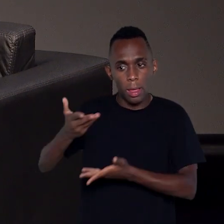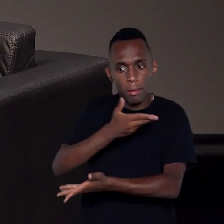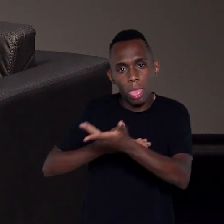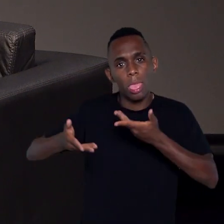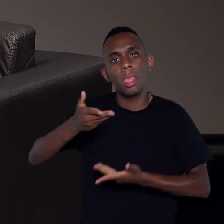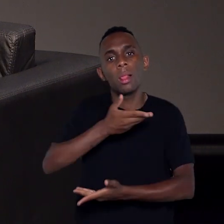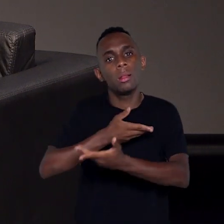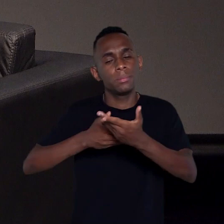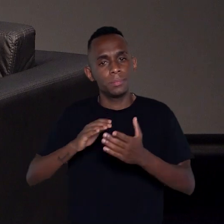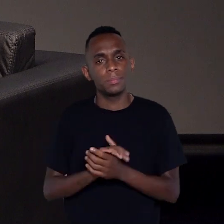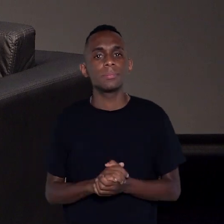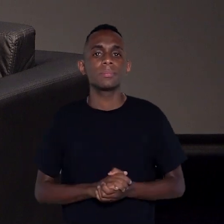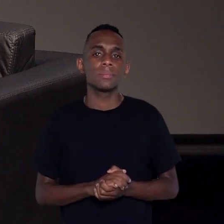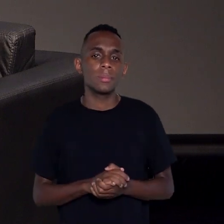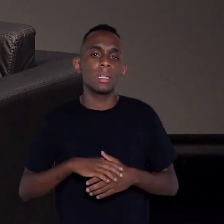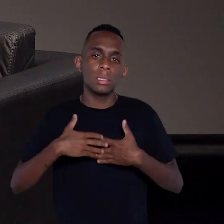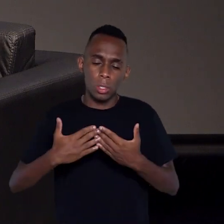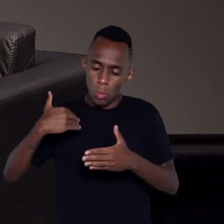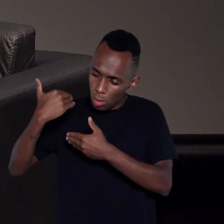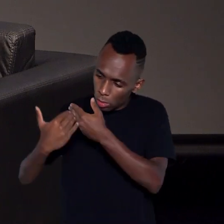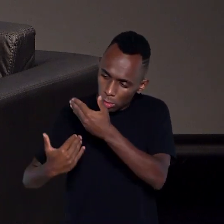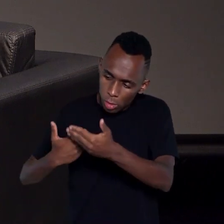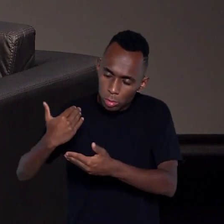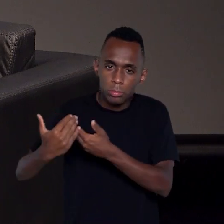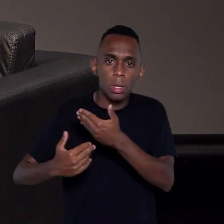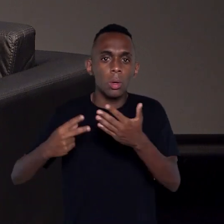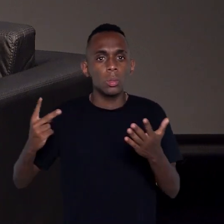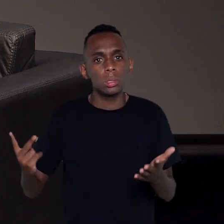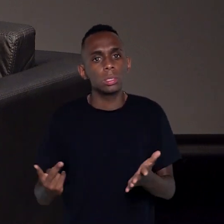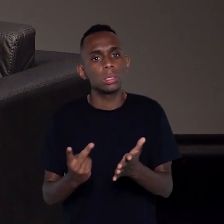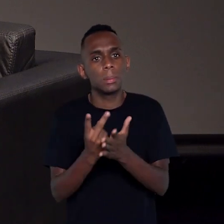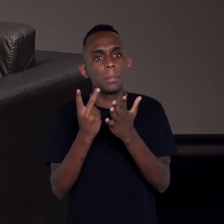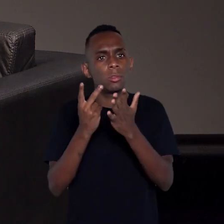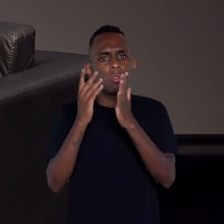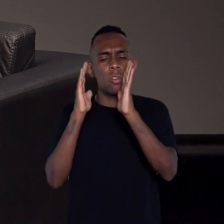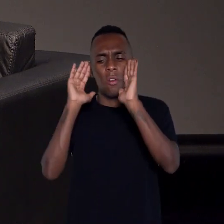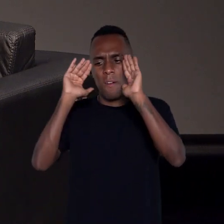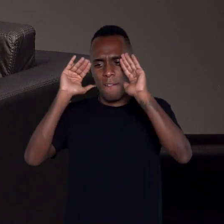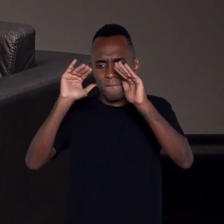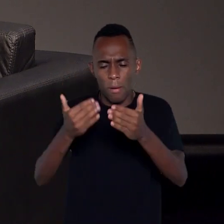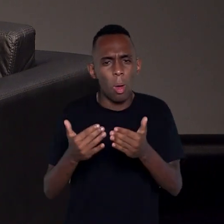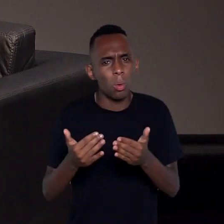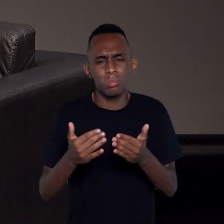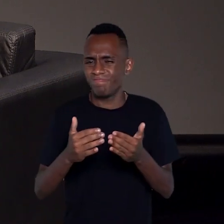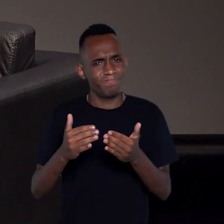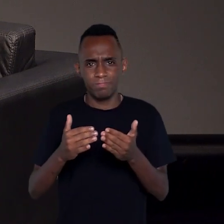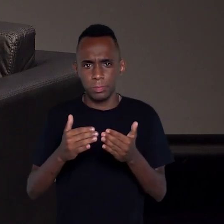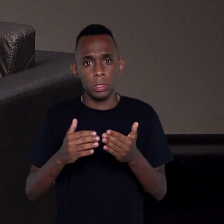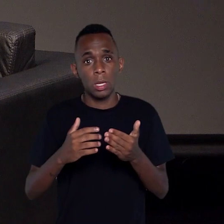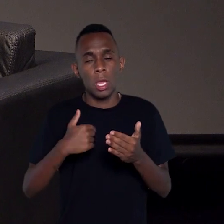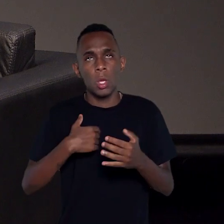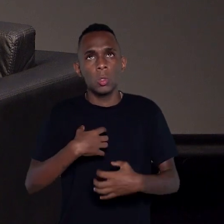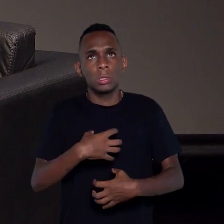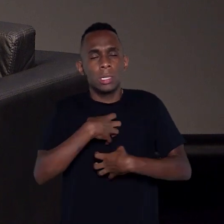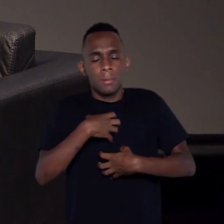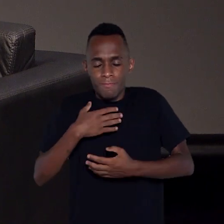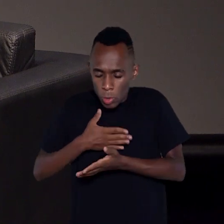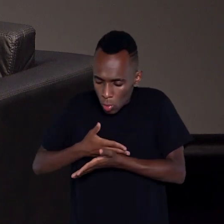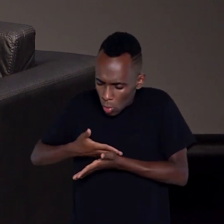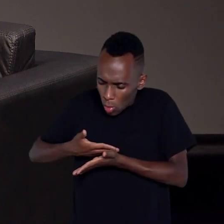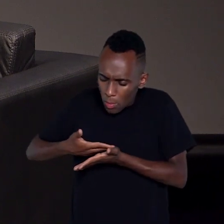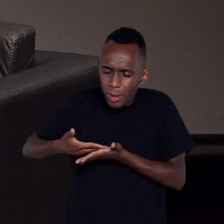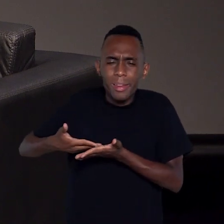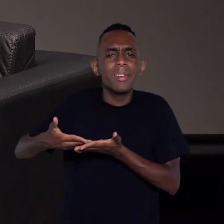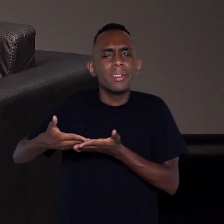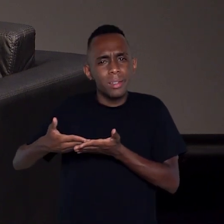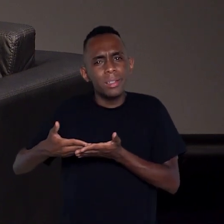combinada eu devolvia a ele. E assim foi acontecendo, não foi uma maneira, não foi direcionado, era uma coisa que me capturou desde o início,